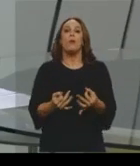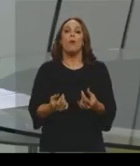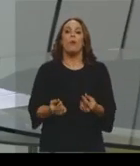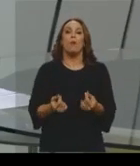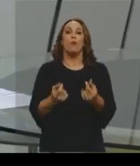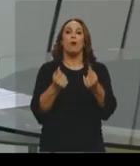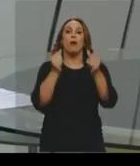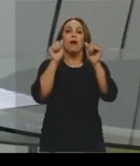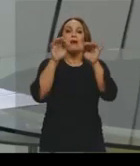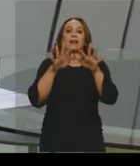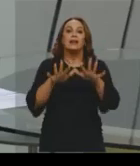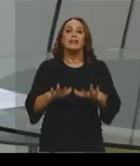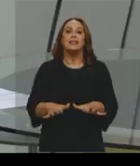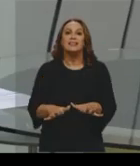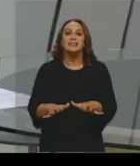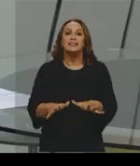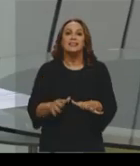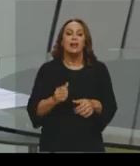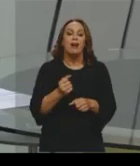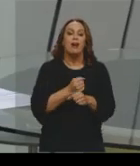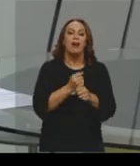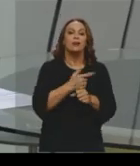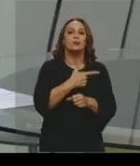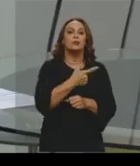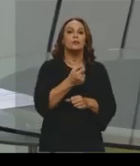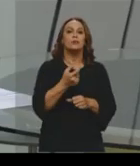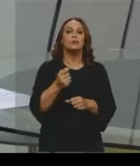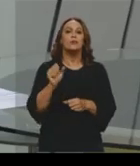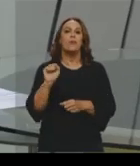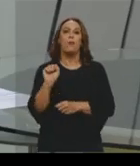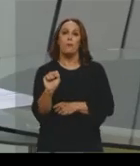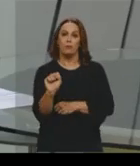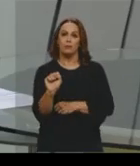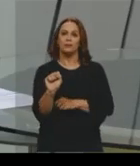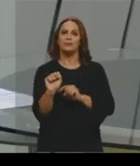eu comentei com vocês que